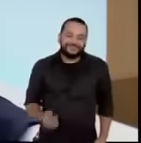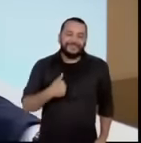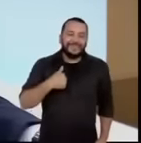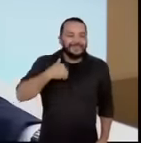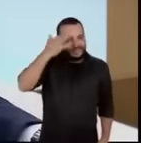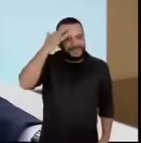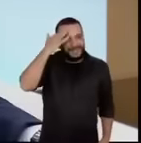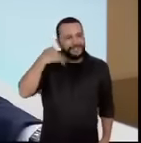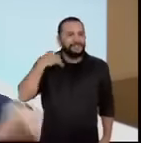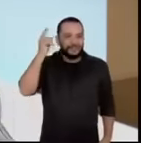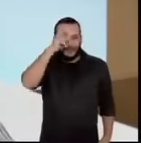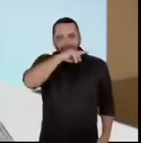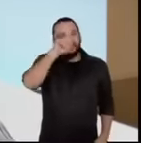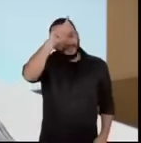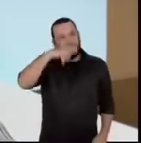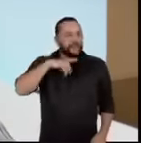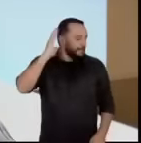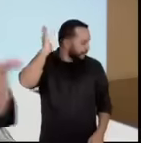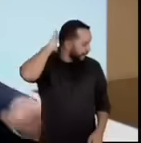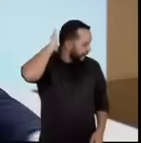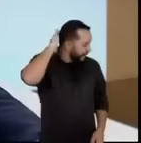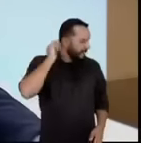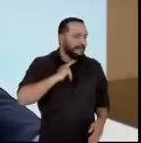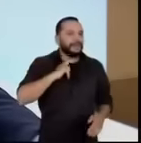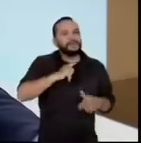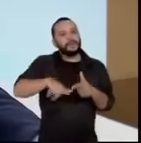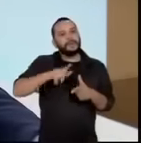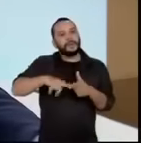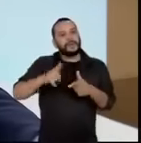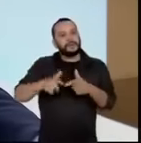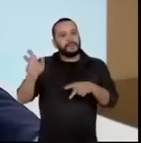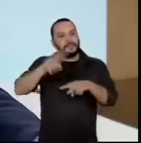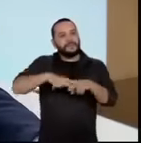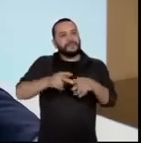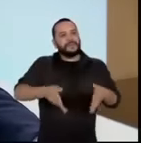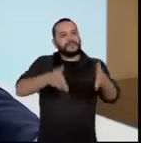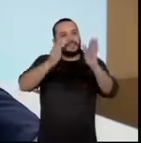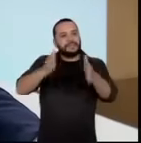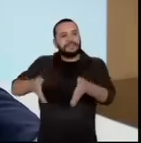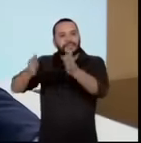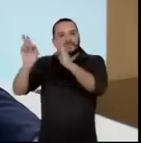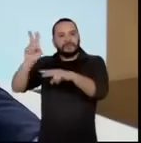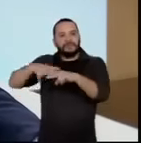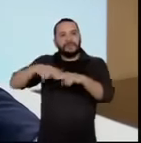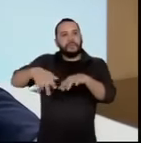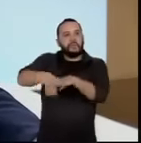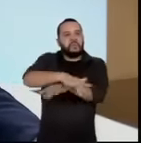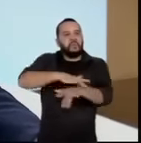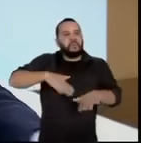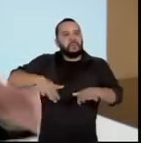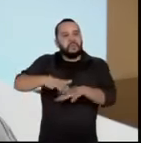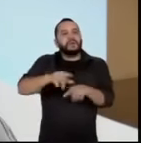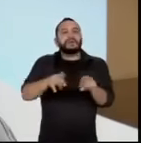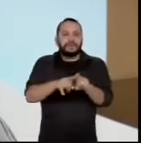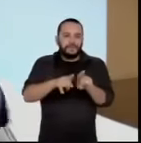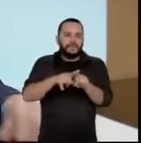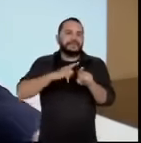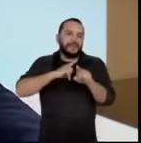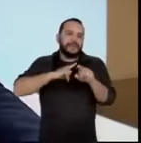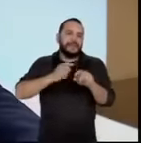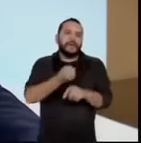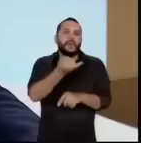estado do Pará teve esse problema dos presídios, há outras questões também que chamam a atenção do governo do estado para atividades